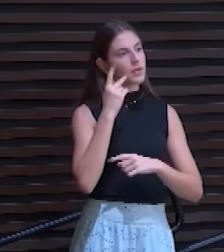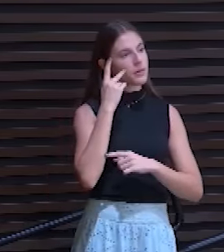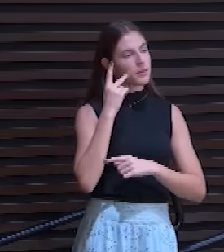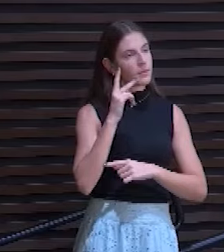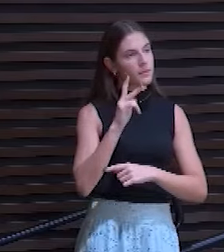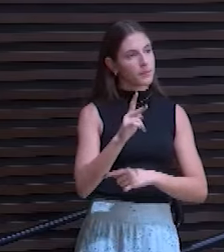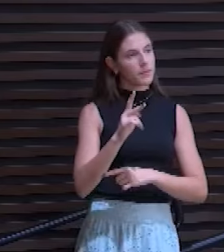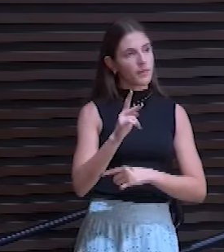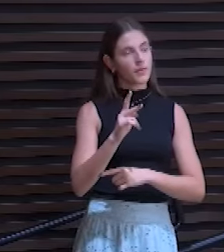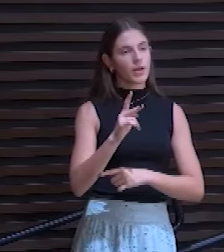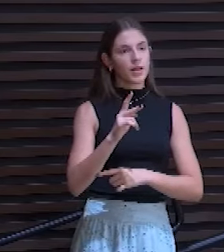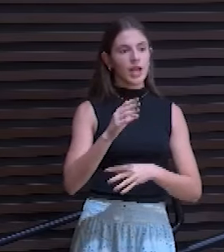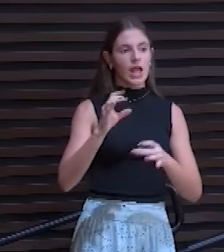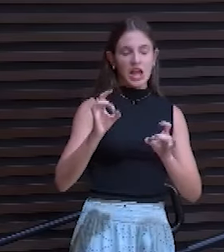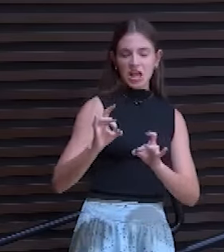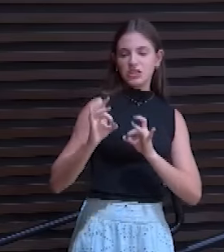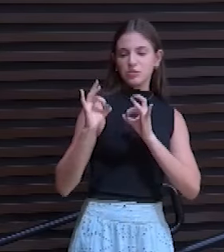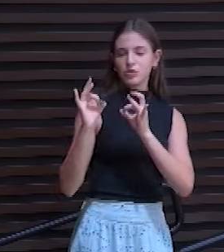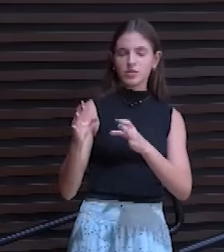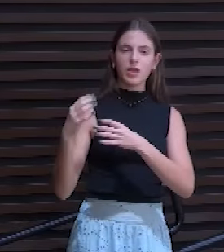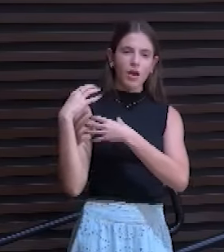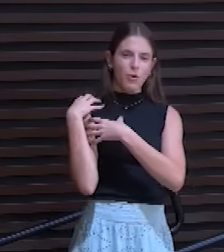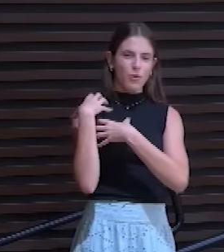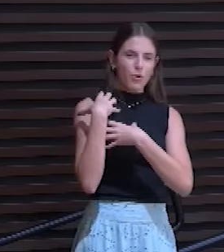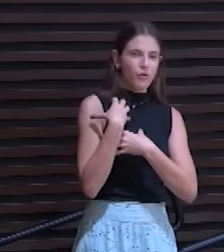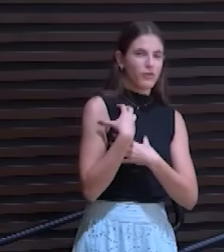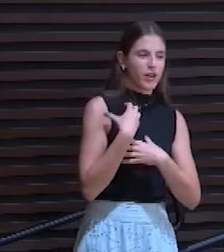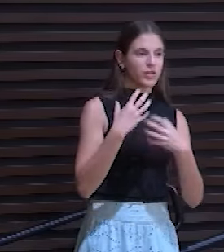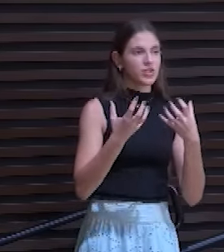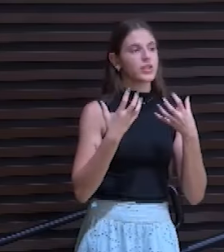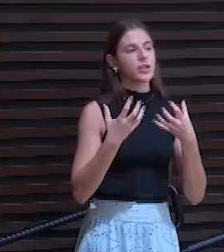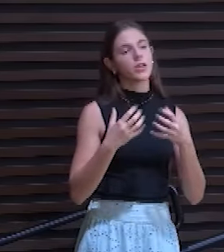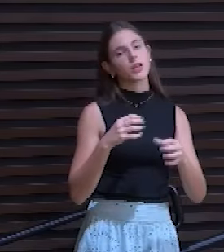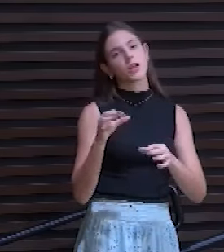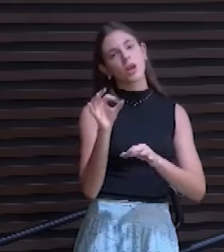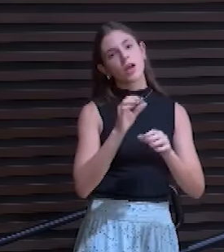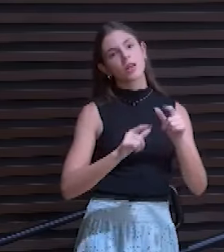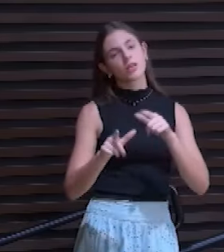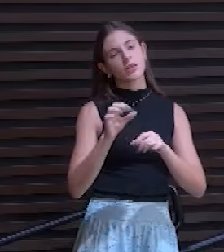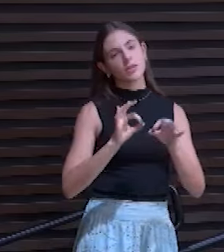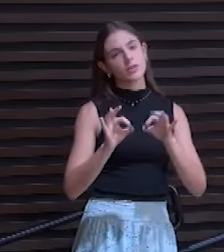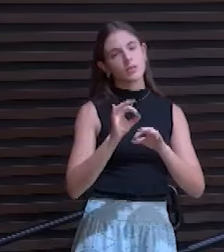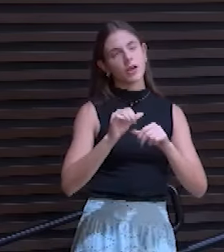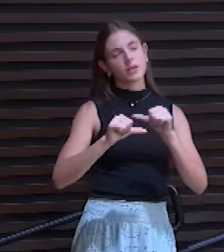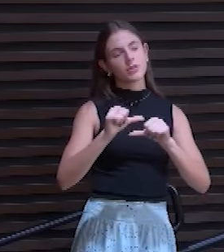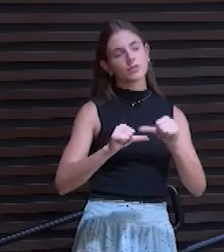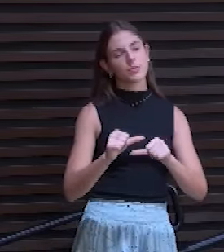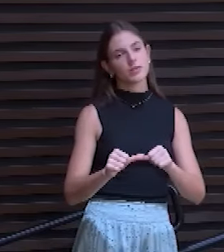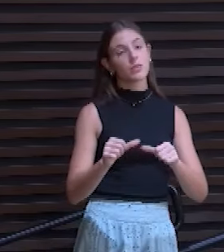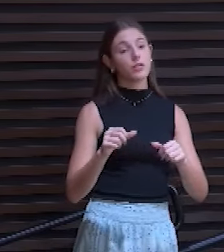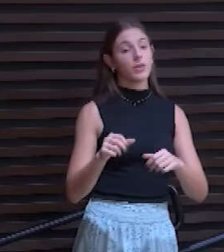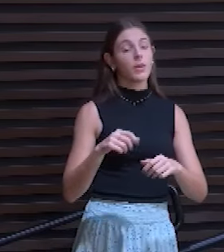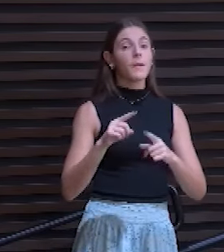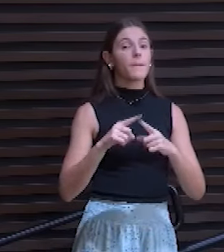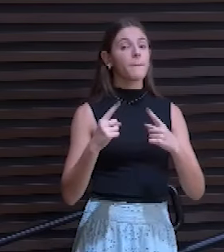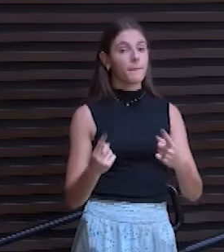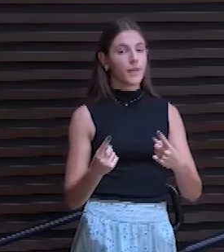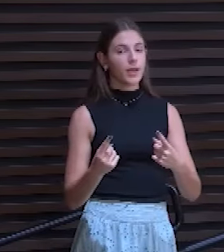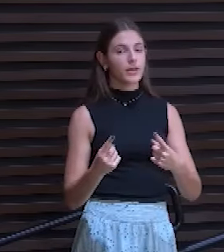produzir mudança? Pronto para experimentar o descanso de ser uma ferramenta do